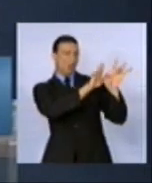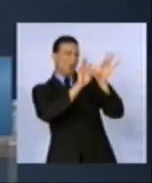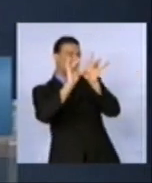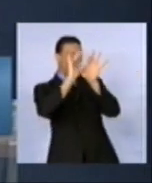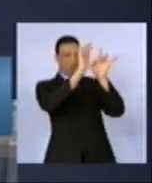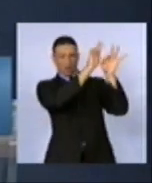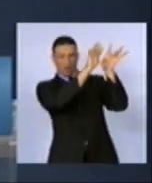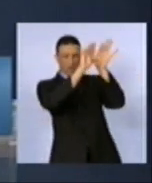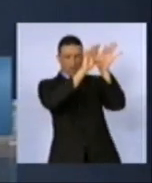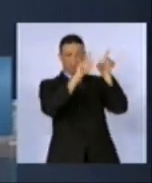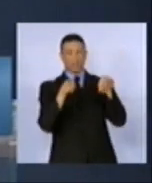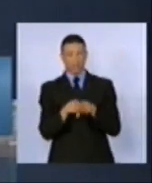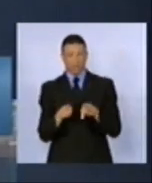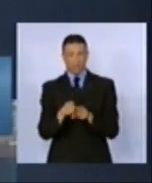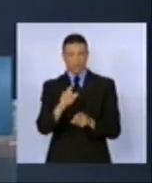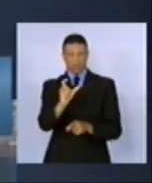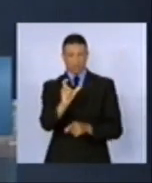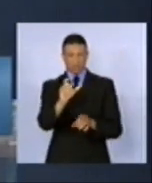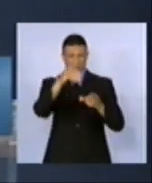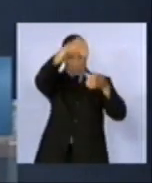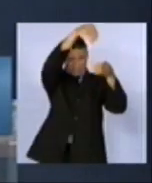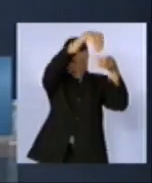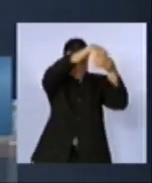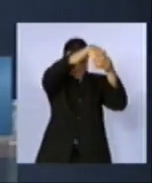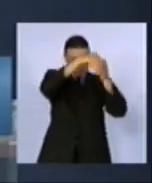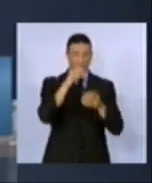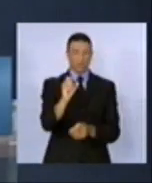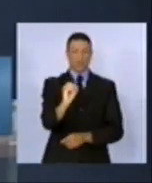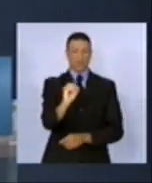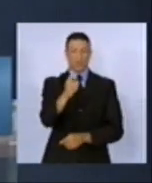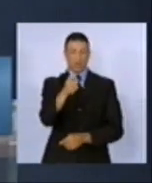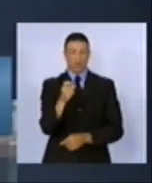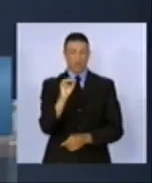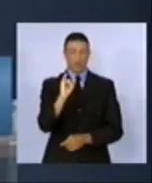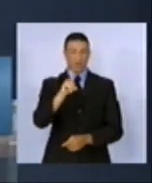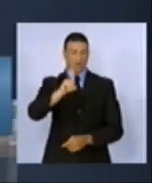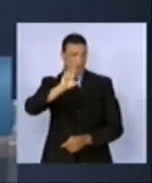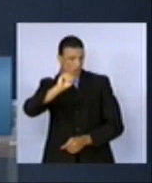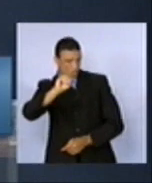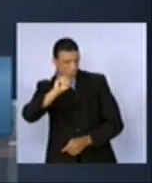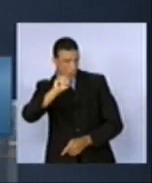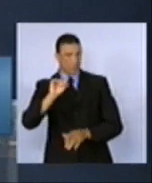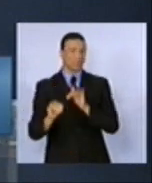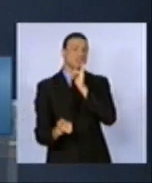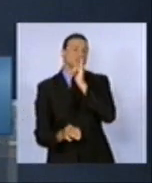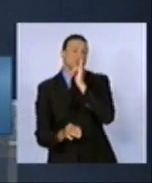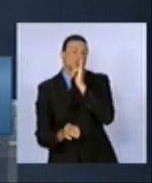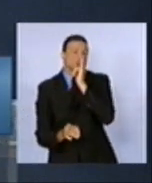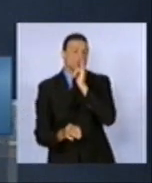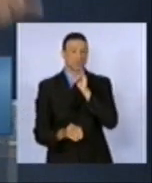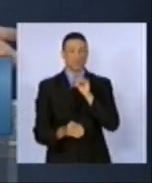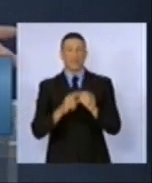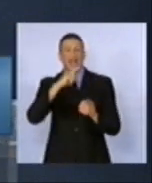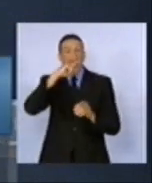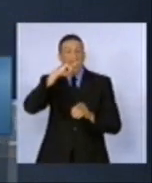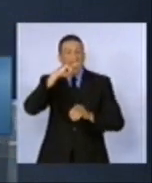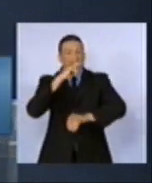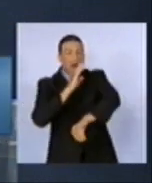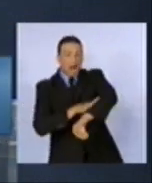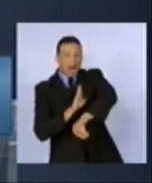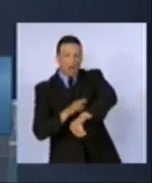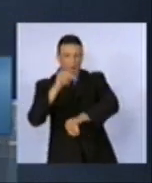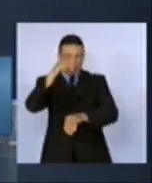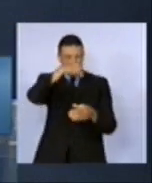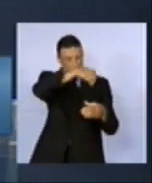óxido de nitr metano é produzido quando se queima canao certa quantidade mais do que a